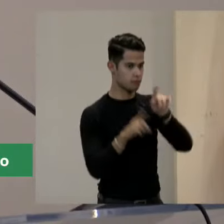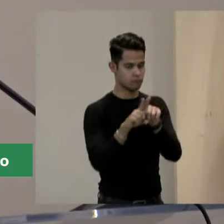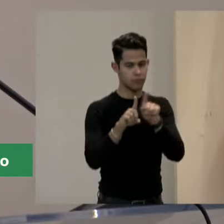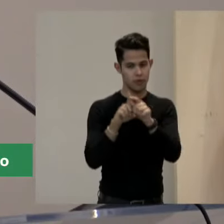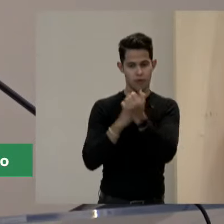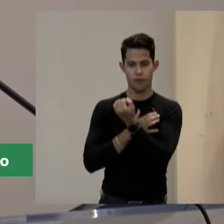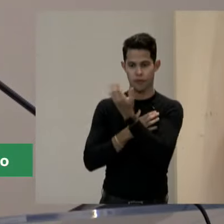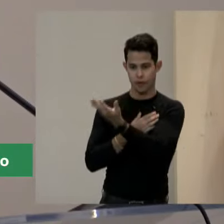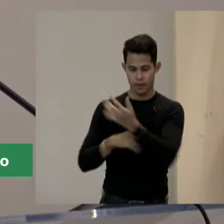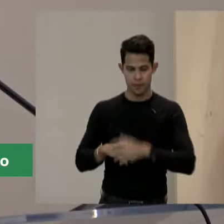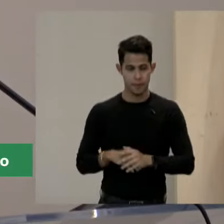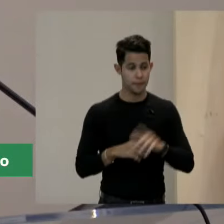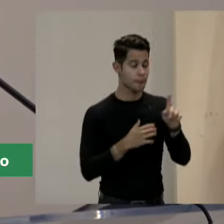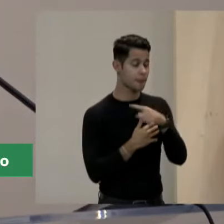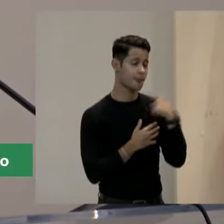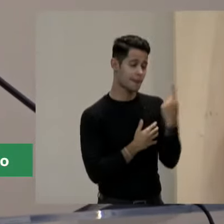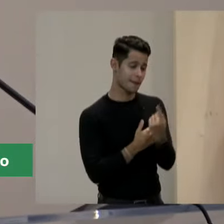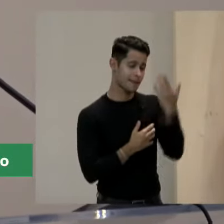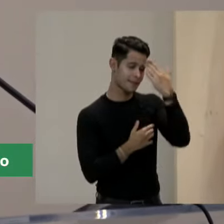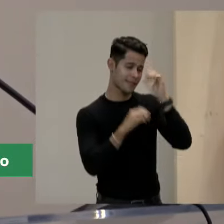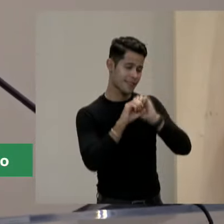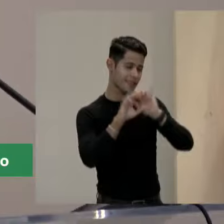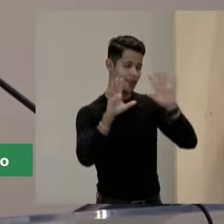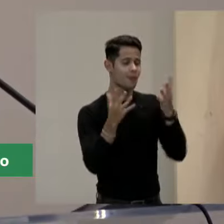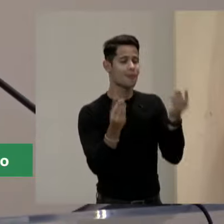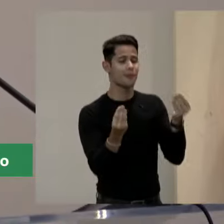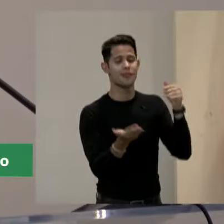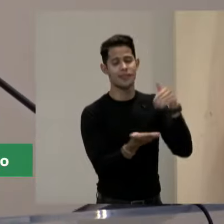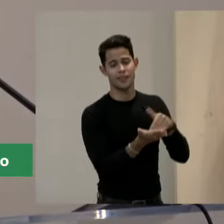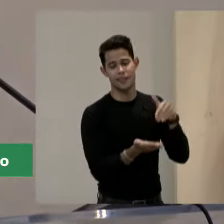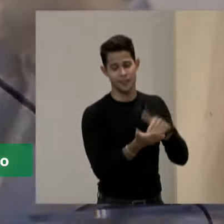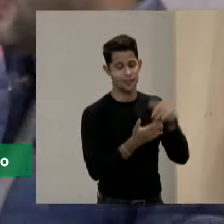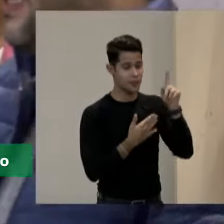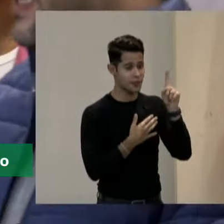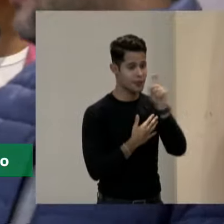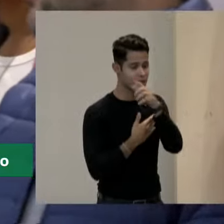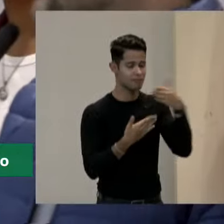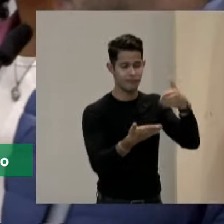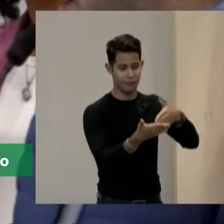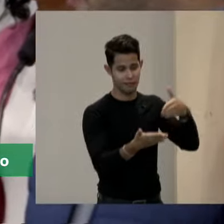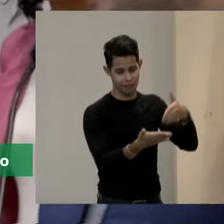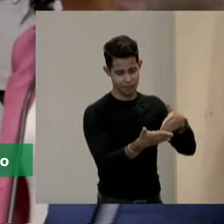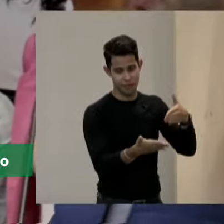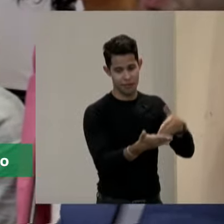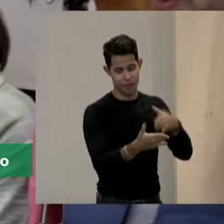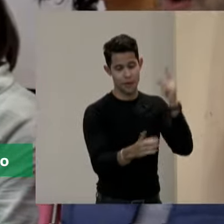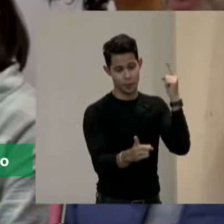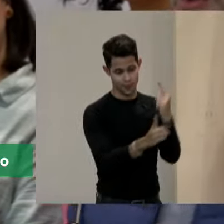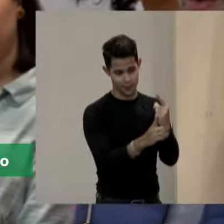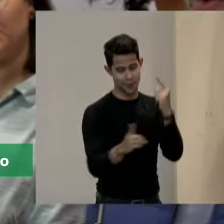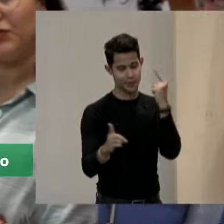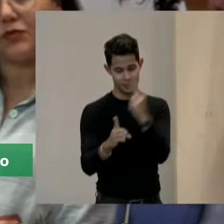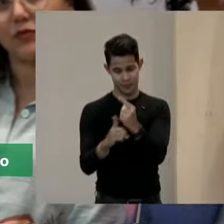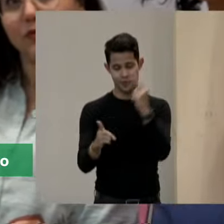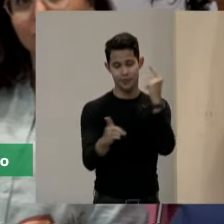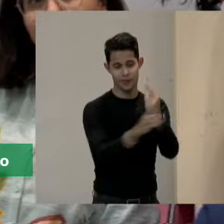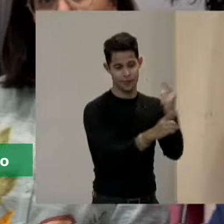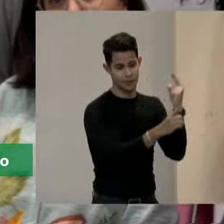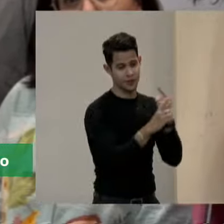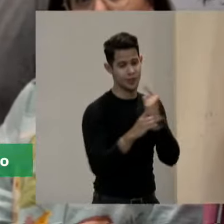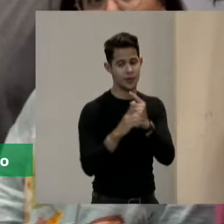entendeu que muitas das dificuldades, das barreiras que a gente encontrava